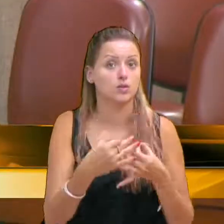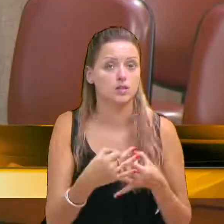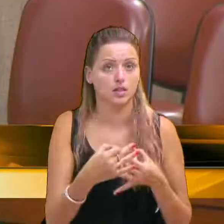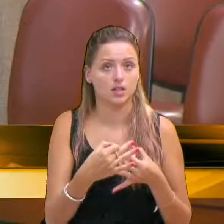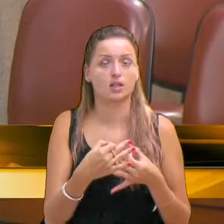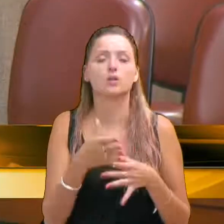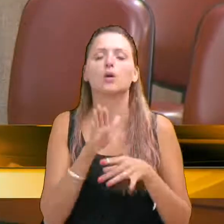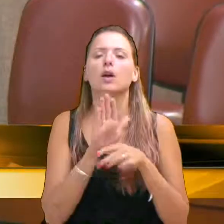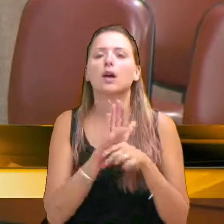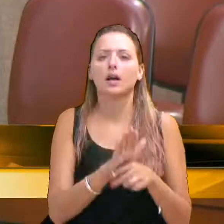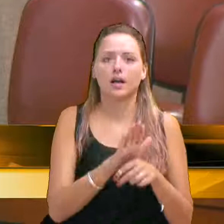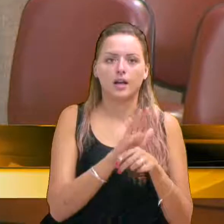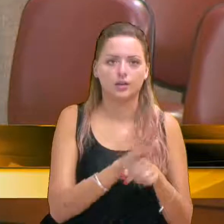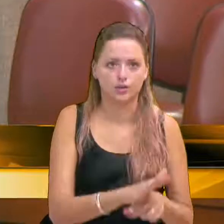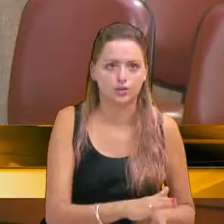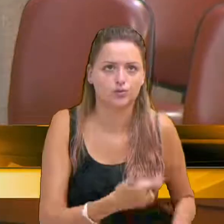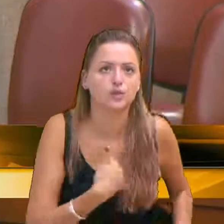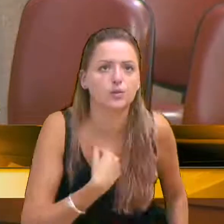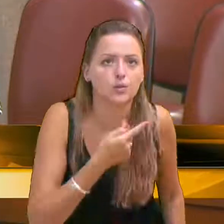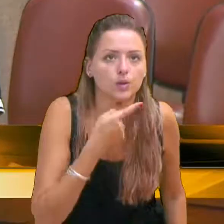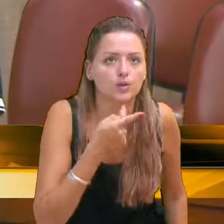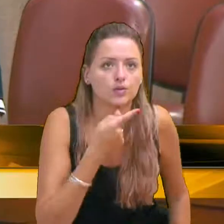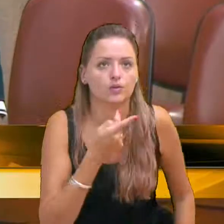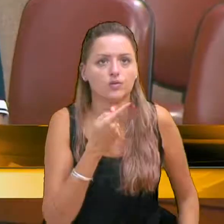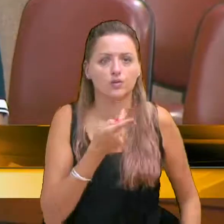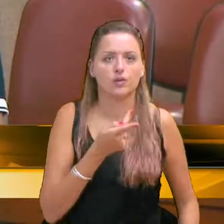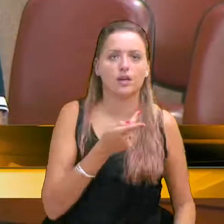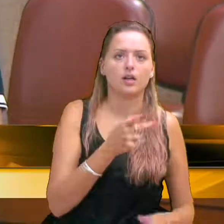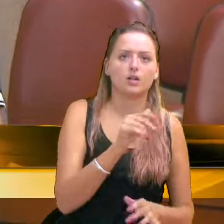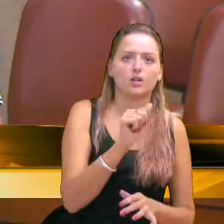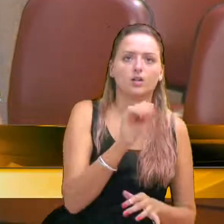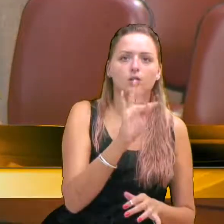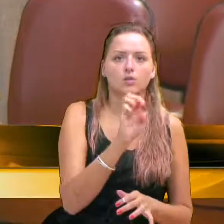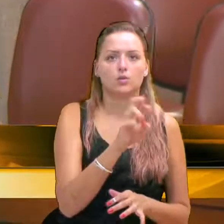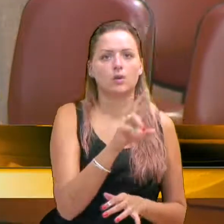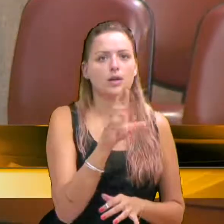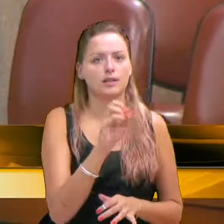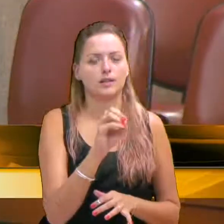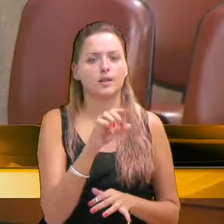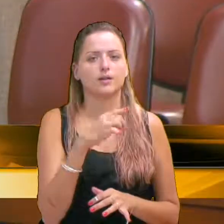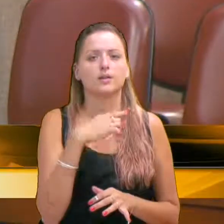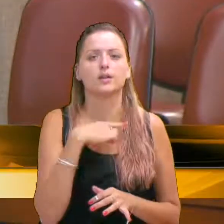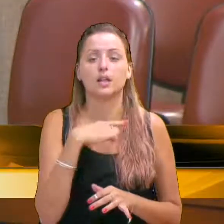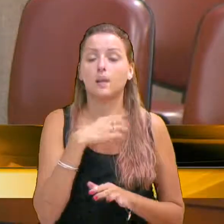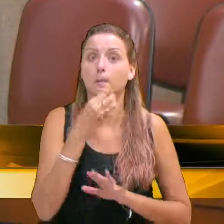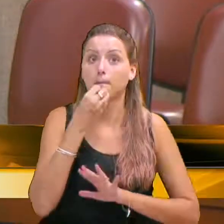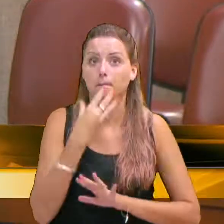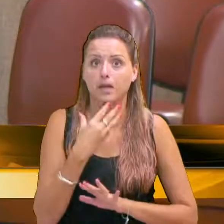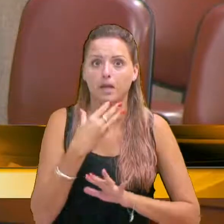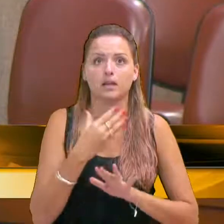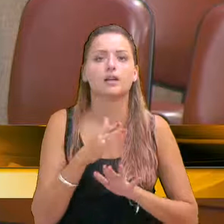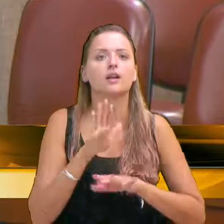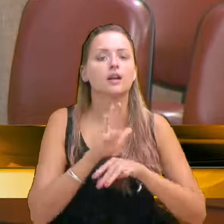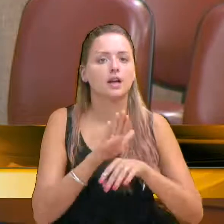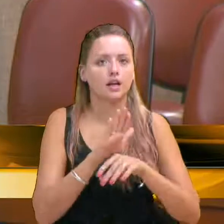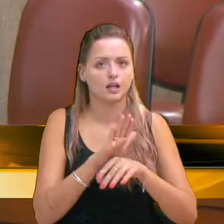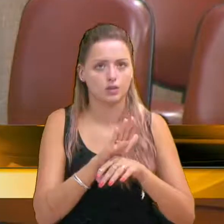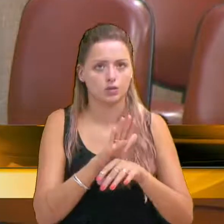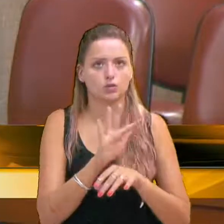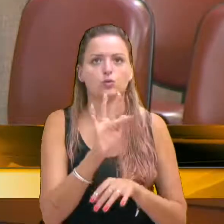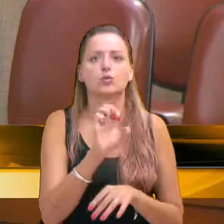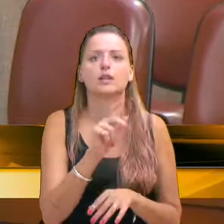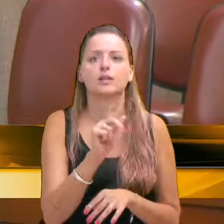salutar, ajudando. Eu cito é o caso dos aterros sanitários, onde funciona muito bem, obrigado, eles auxiliam,